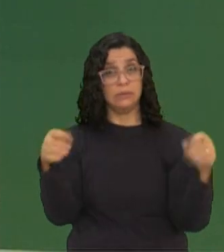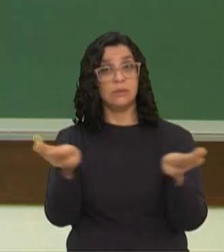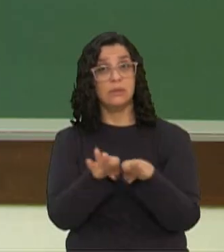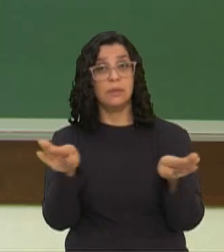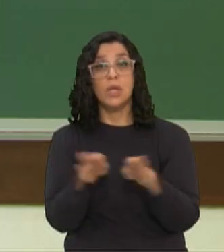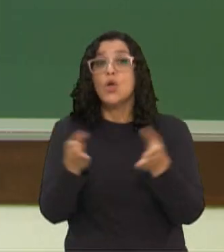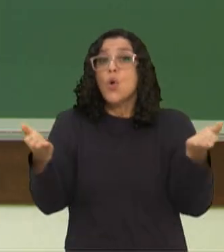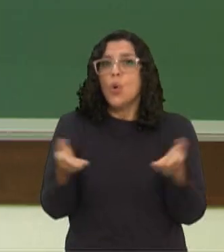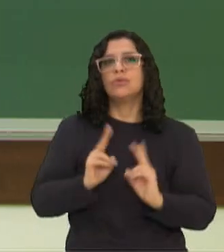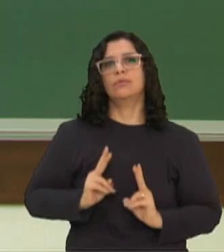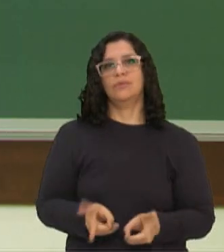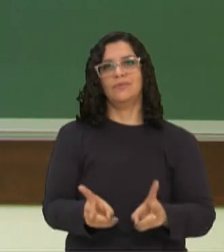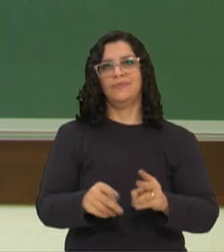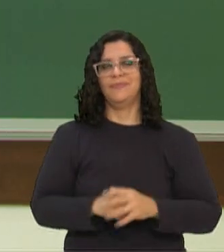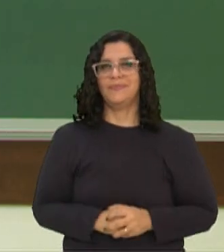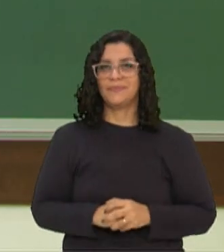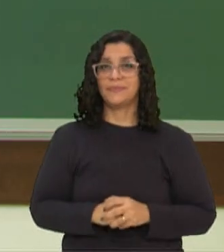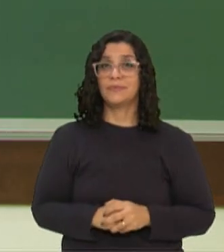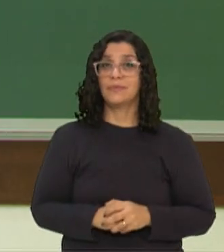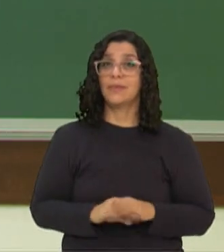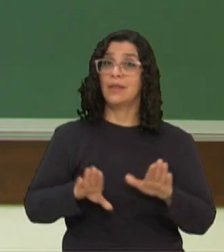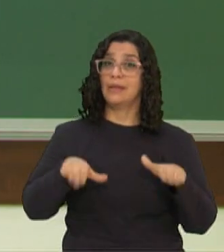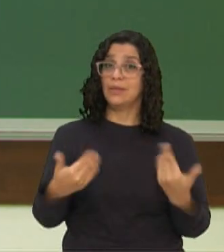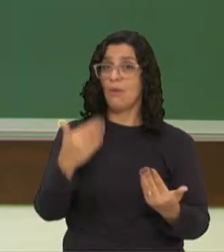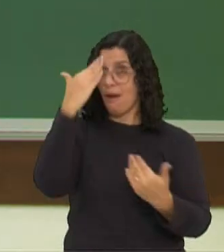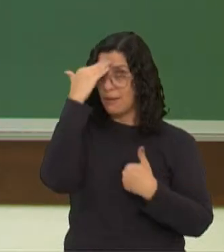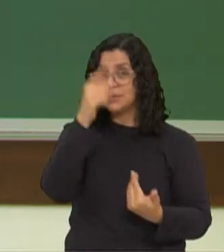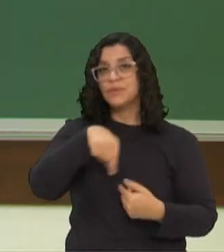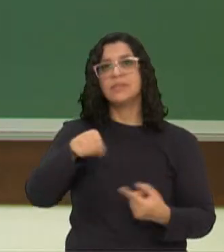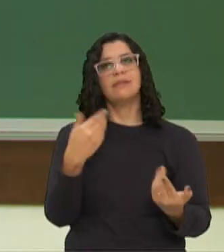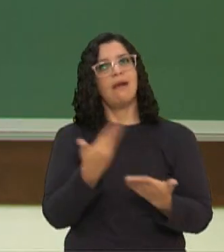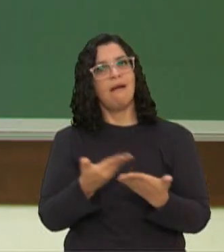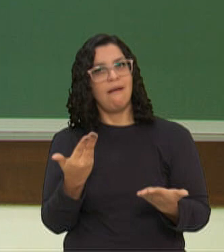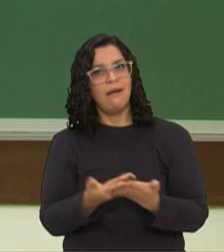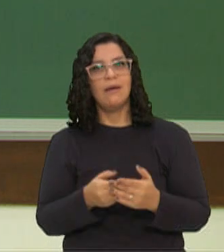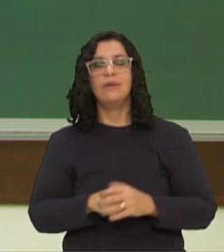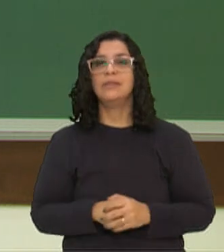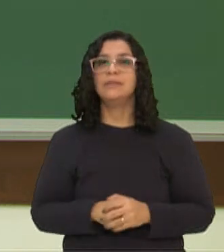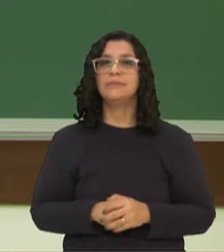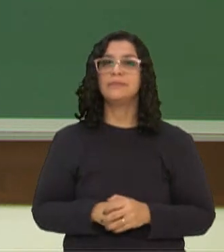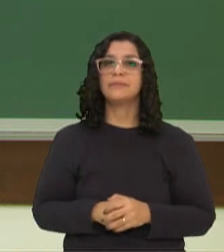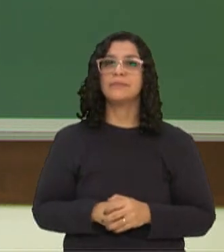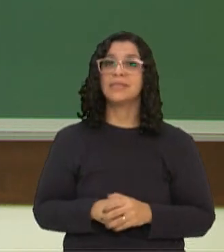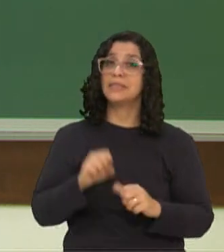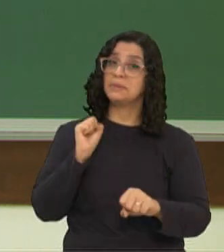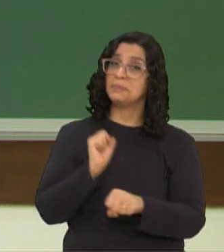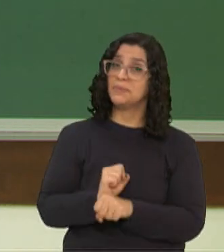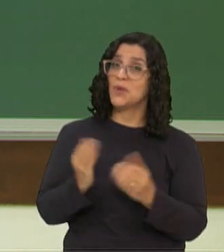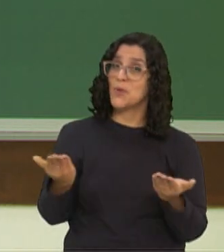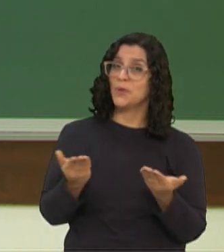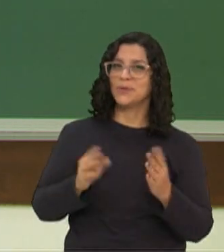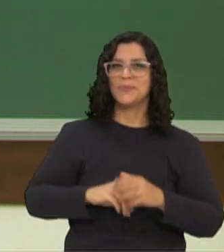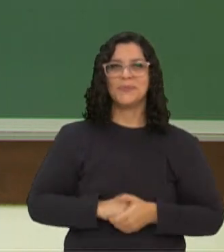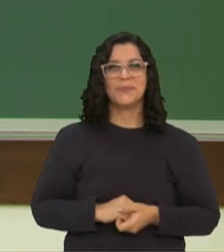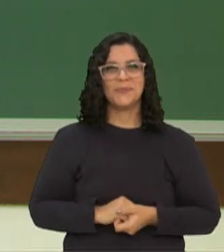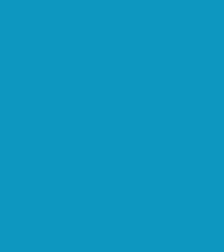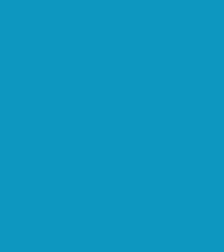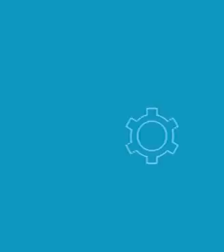dura até hoje. Então, agradeço vocês por mais essa aula e ficamos por aqui hoje.